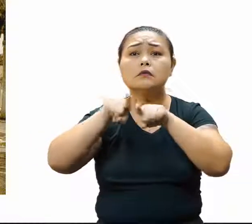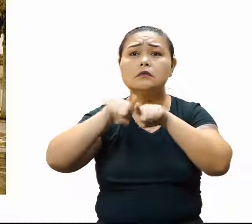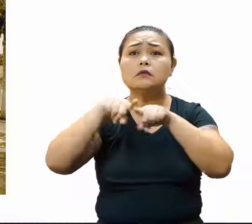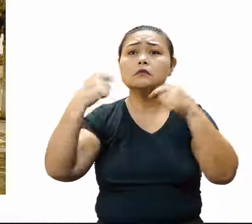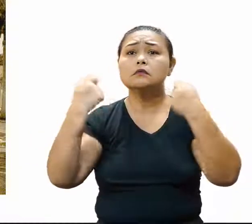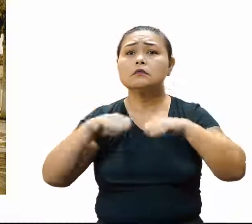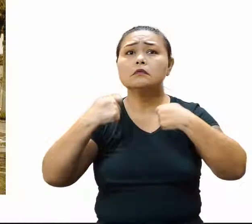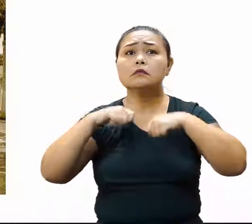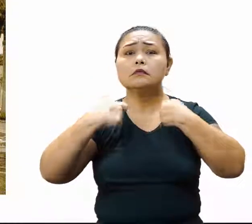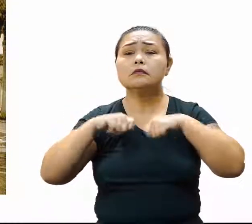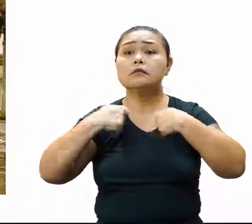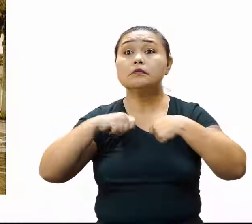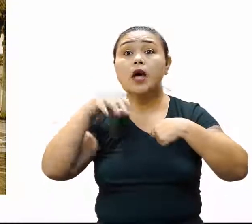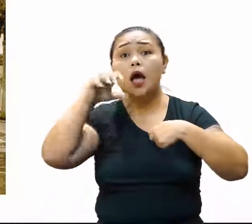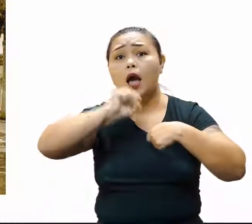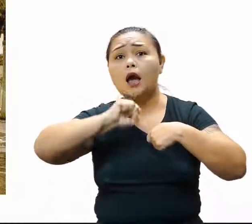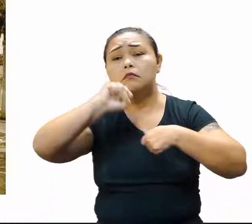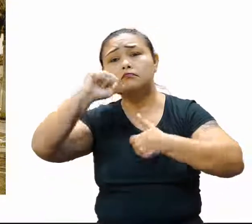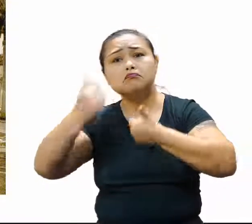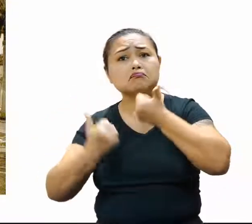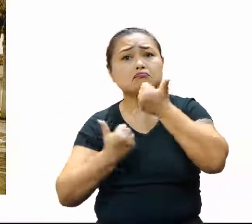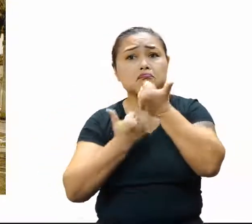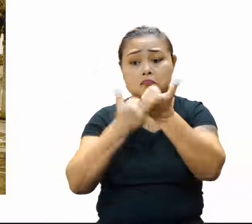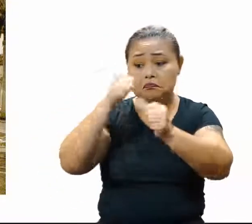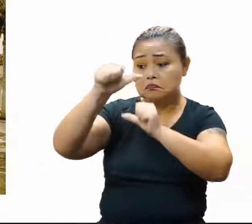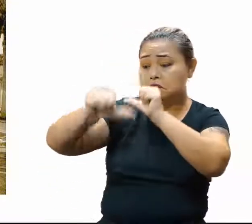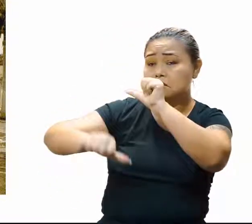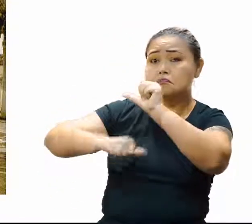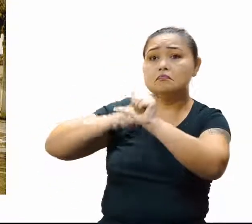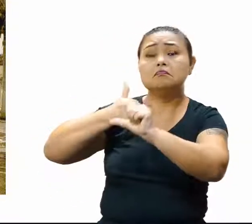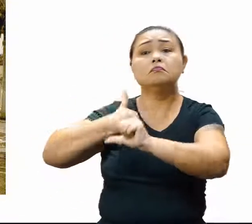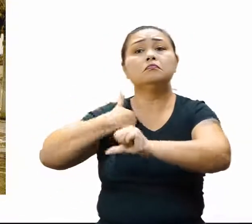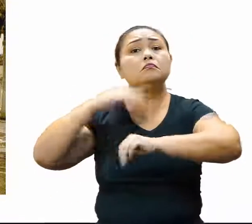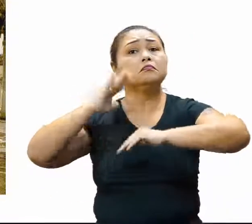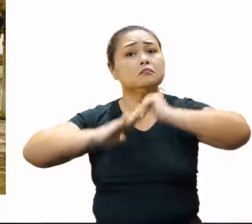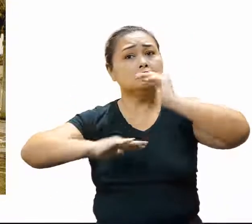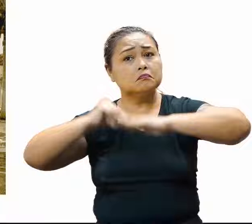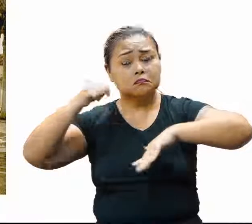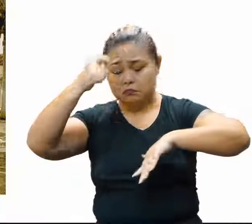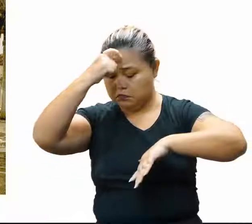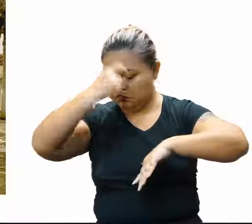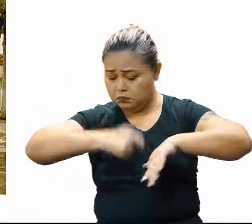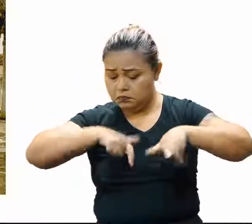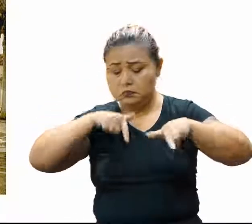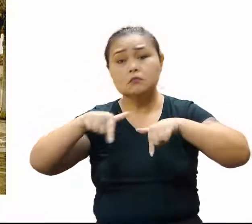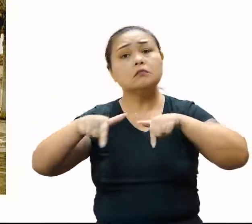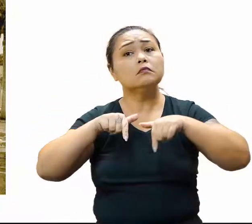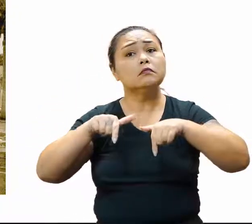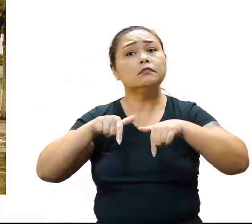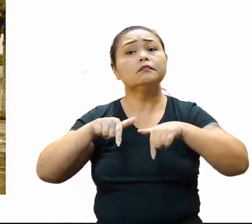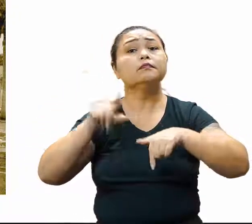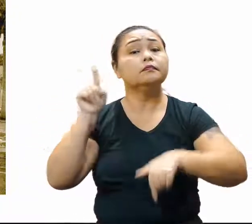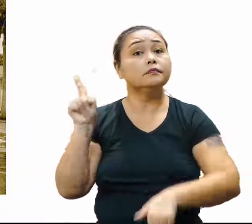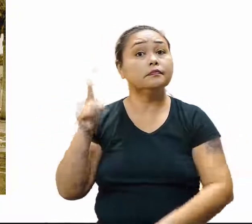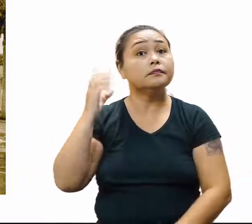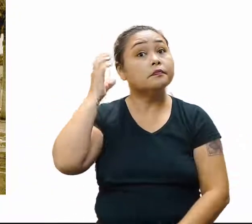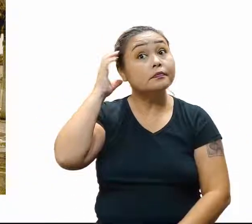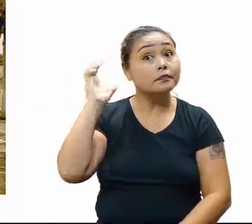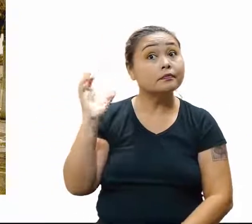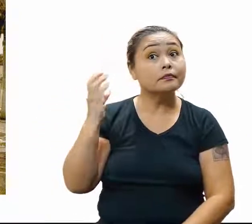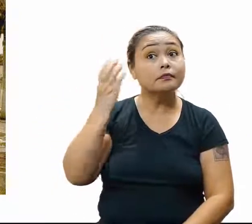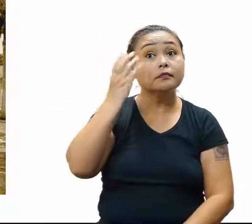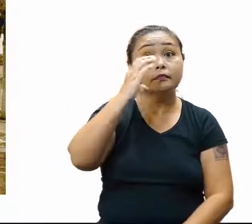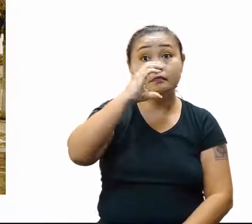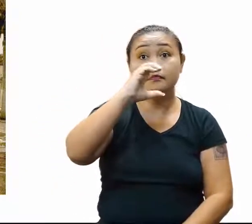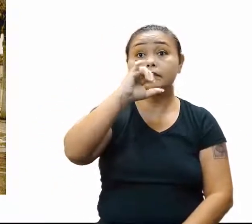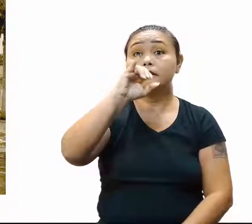necessidade rápida da troca, da reposição da mão de obra. Gente, isso aí é Cuiabá. Isso é